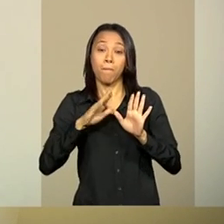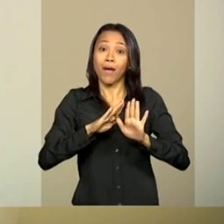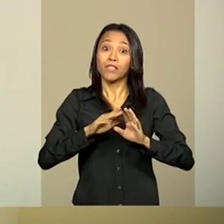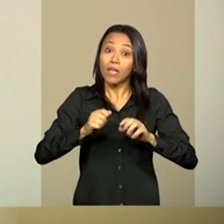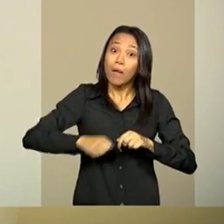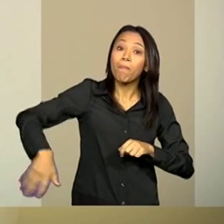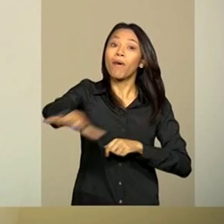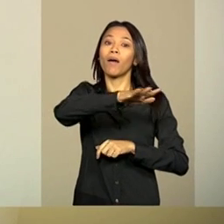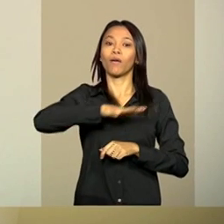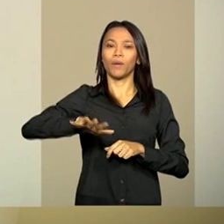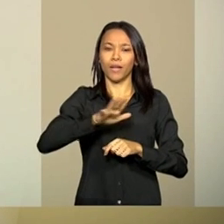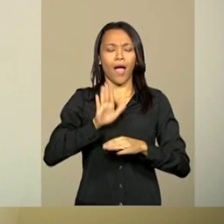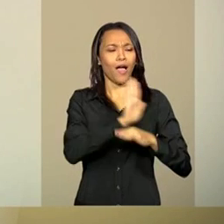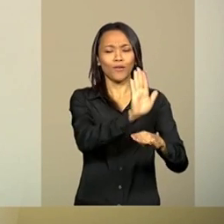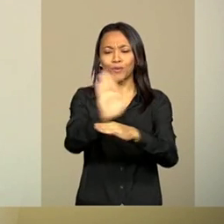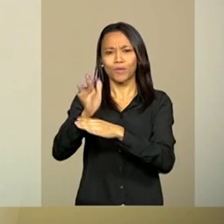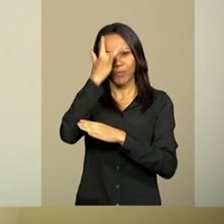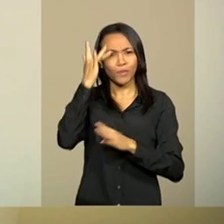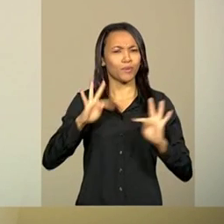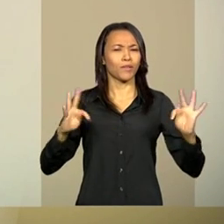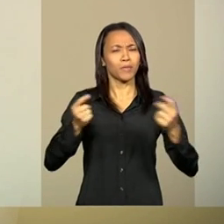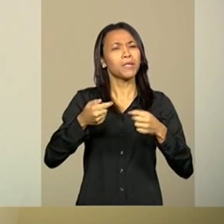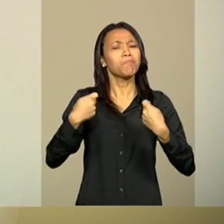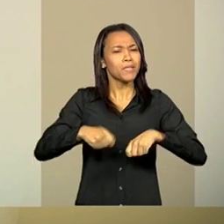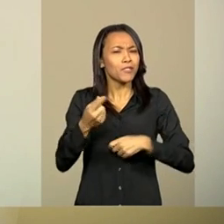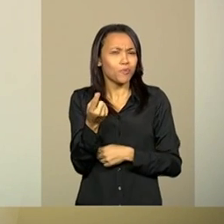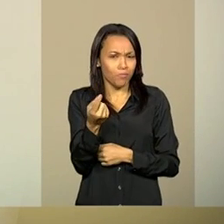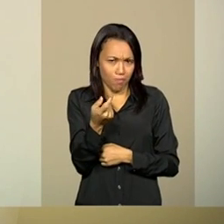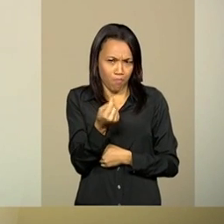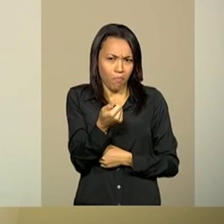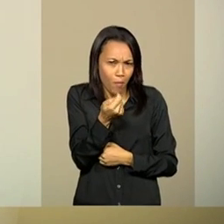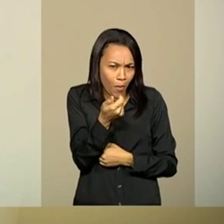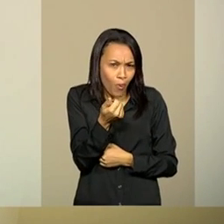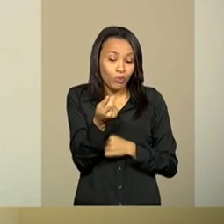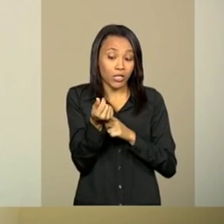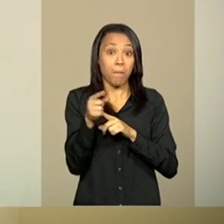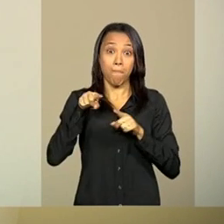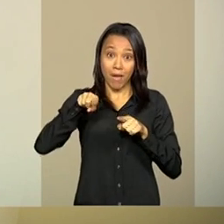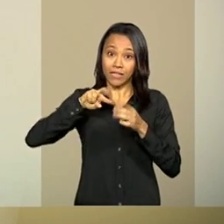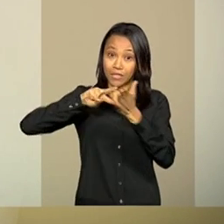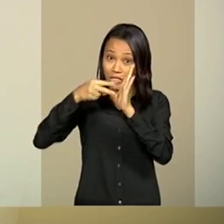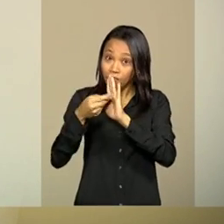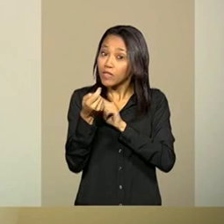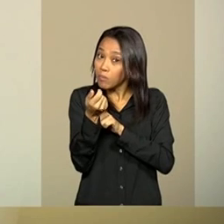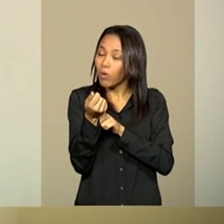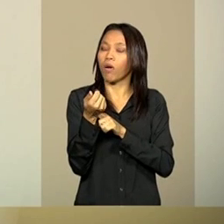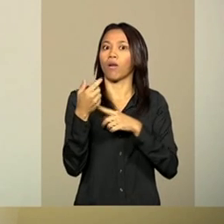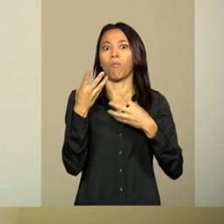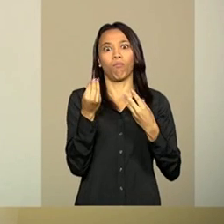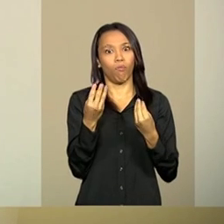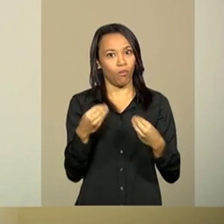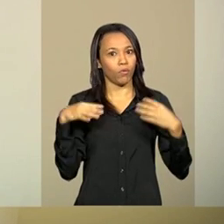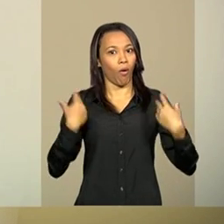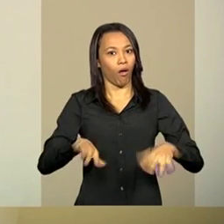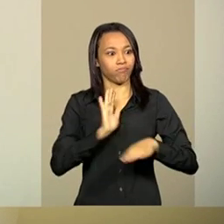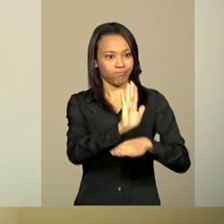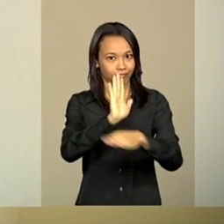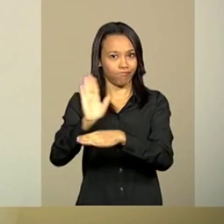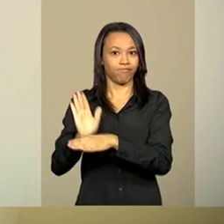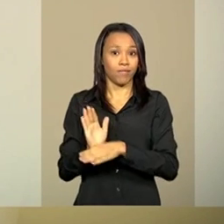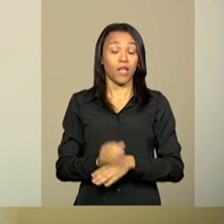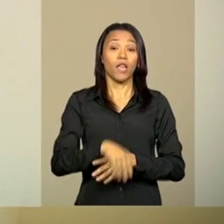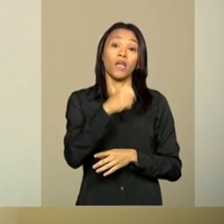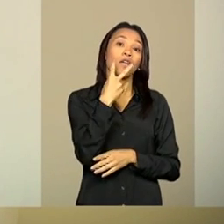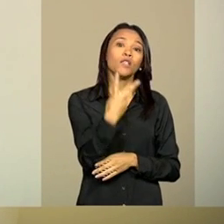geral crescer atende gente que precisa de pouco mas esse pouco significa muita coisa em dois anos e meio